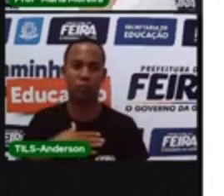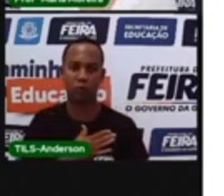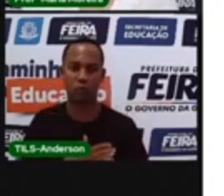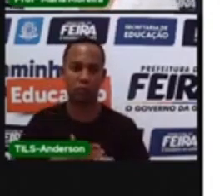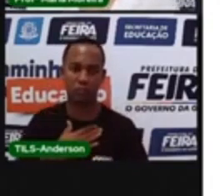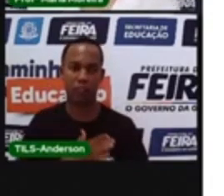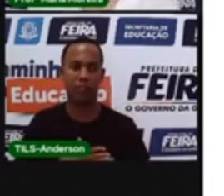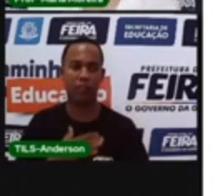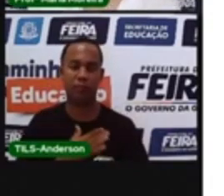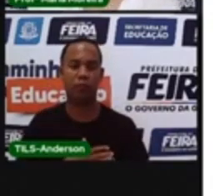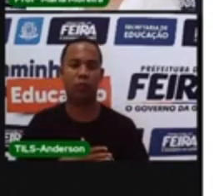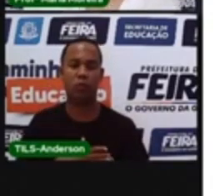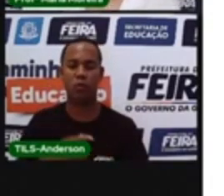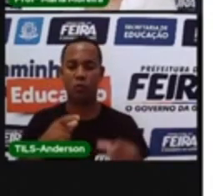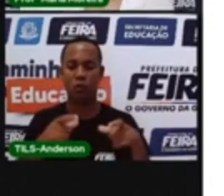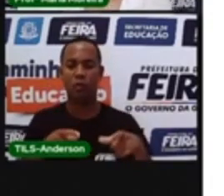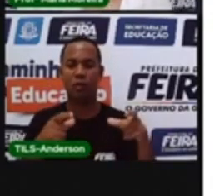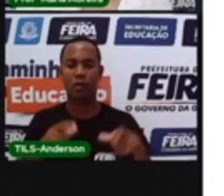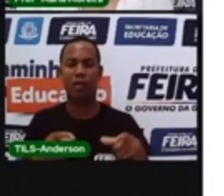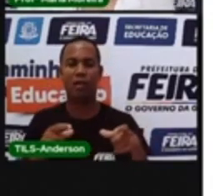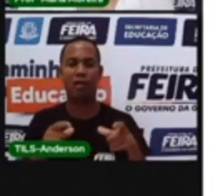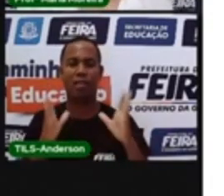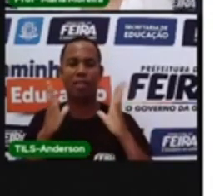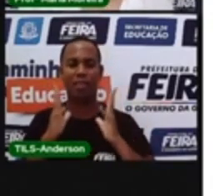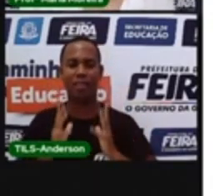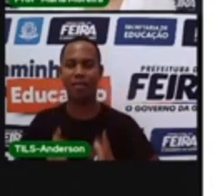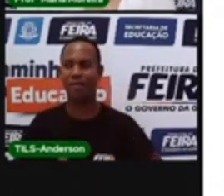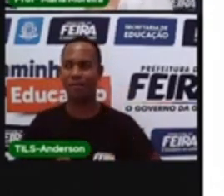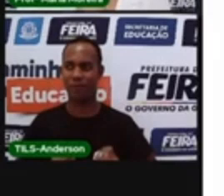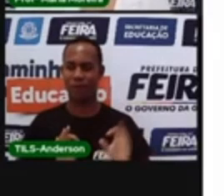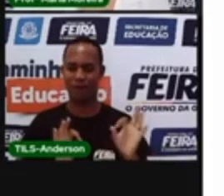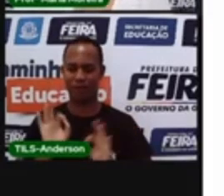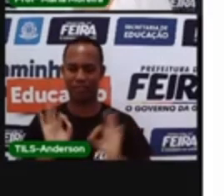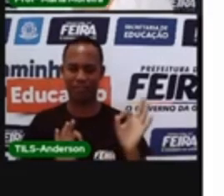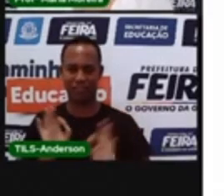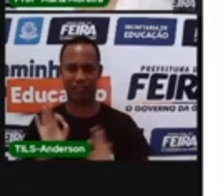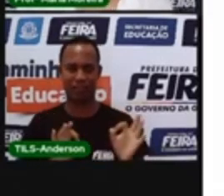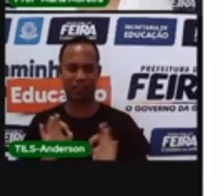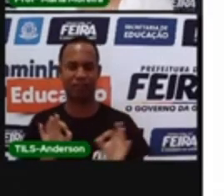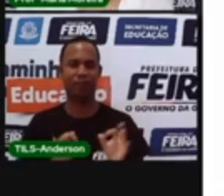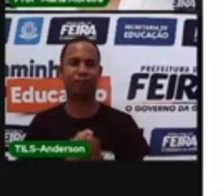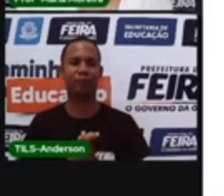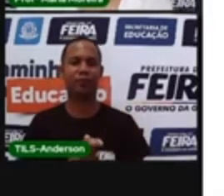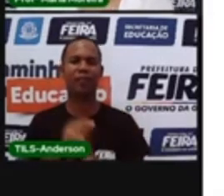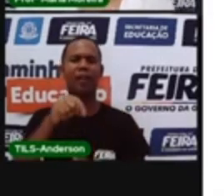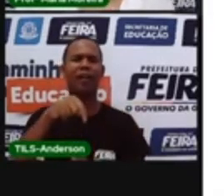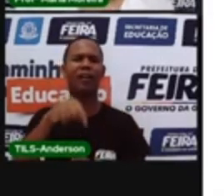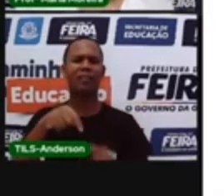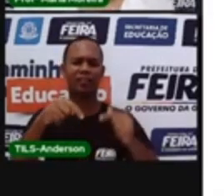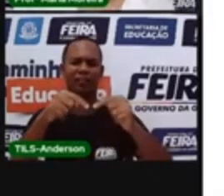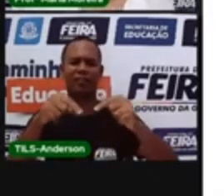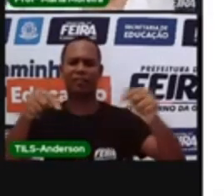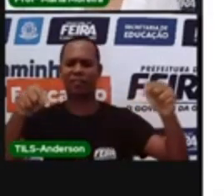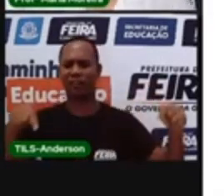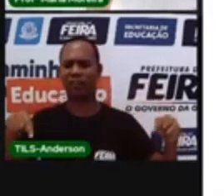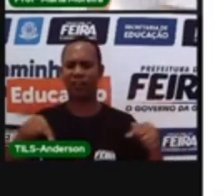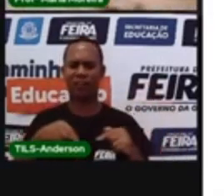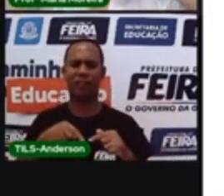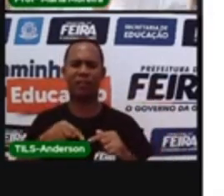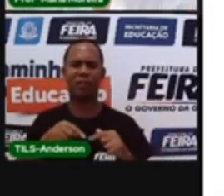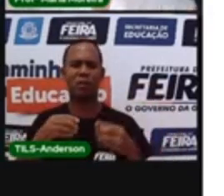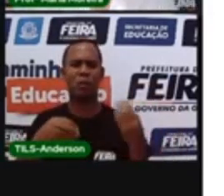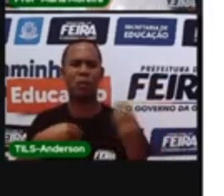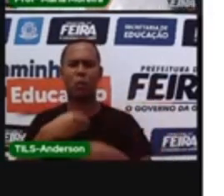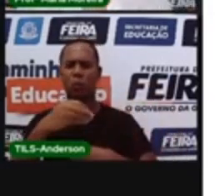quê? De um ambiente saudável, limpo e organizado. Vamos pensar aqui na nossa sala de aula. Se a gente chega na sala de aula, as